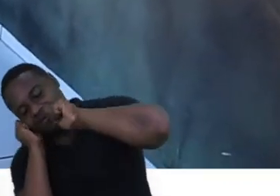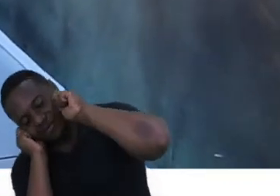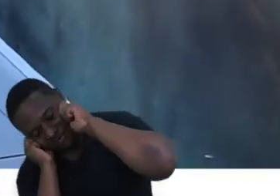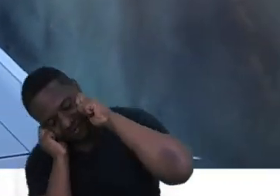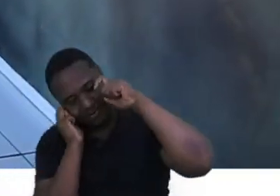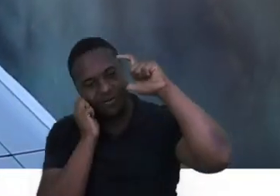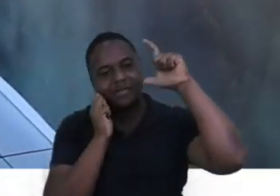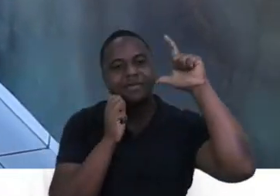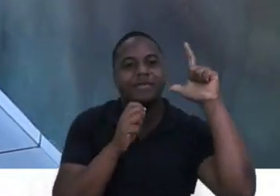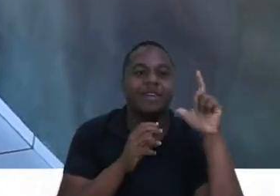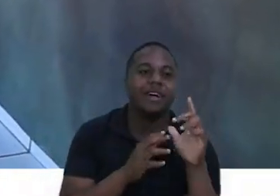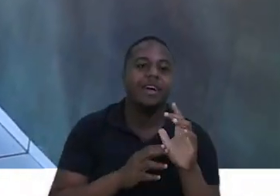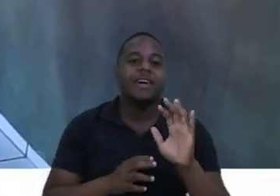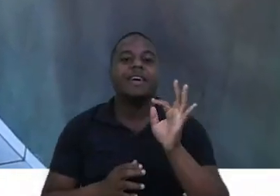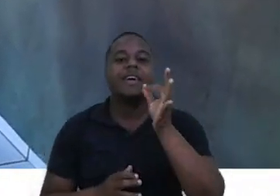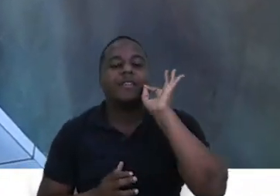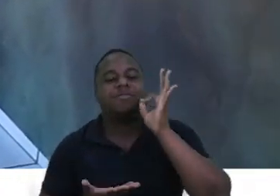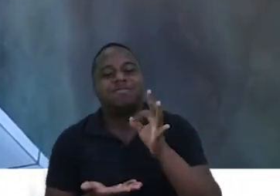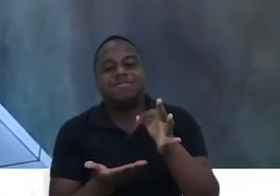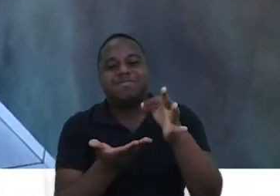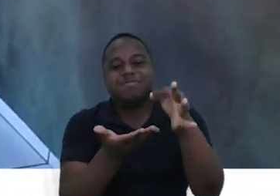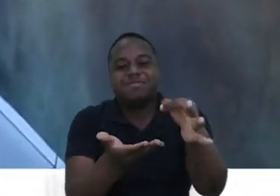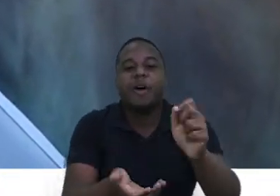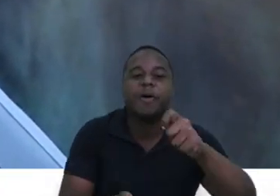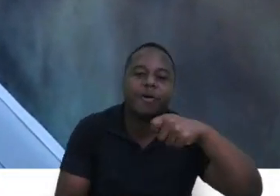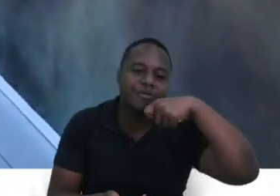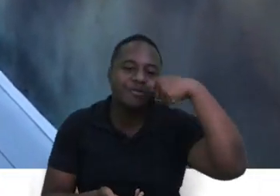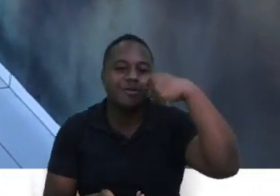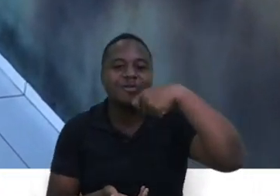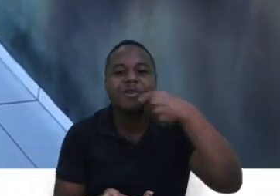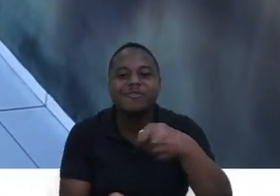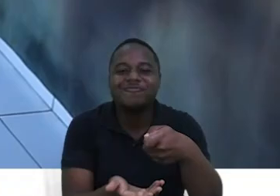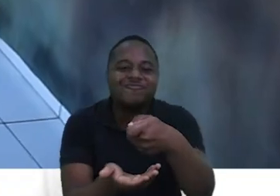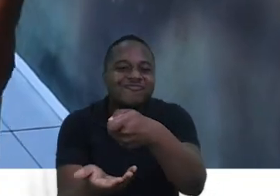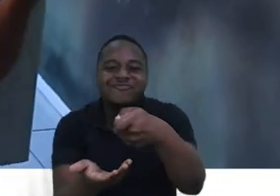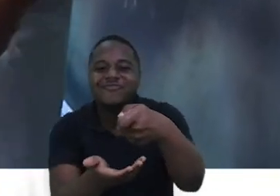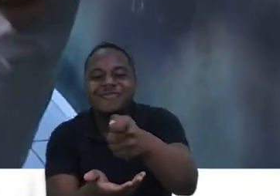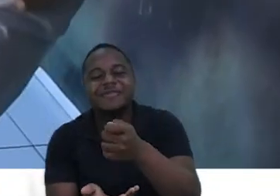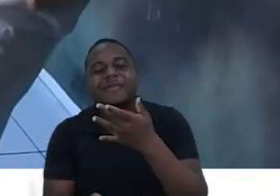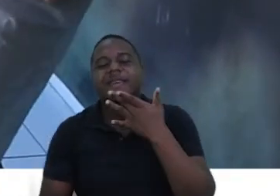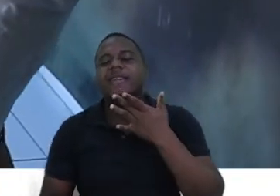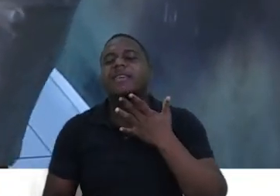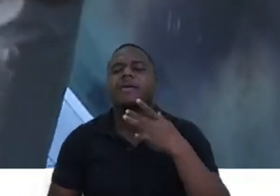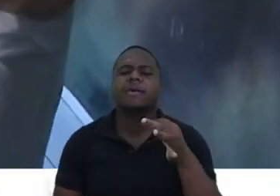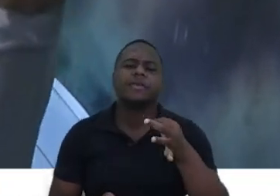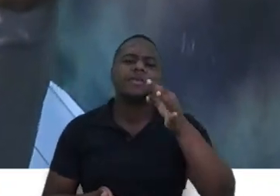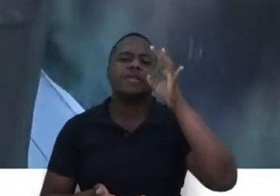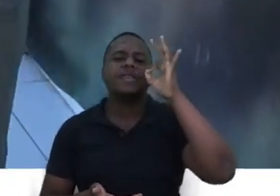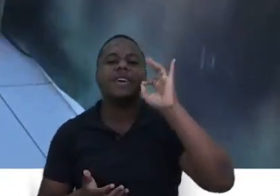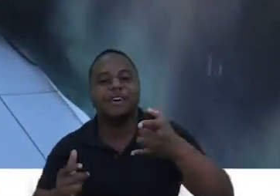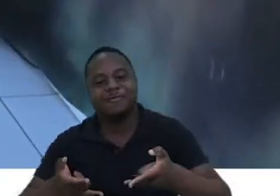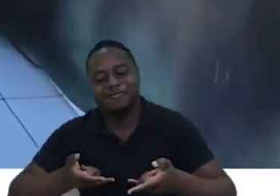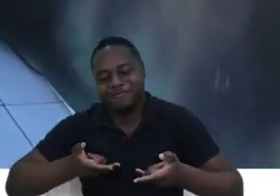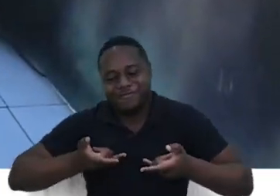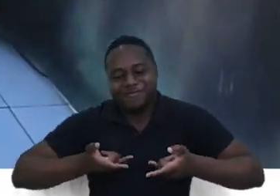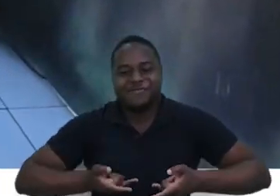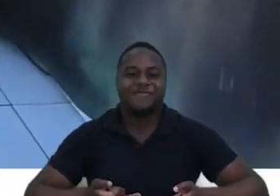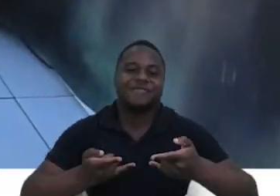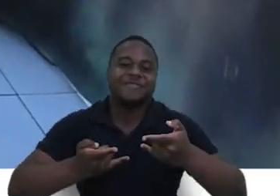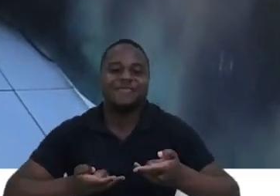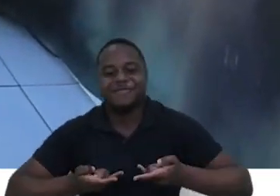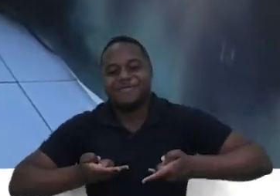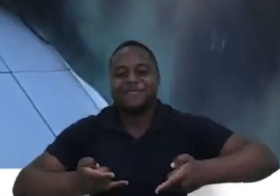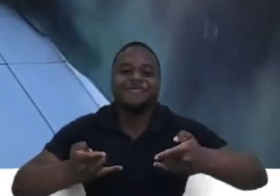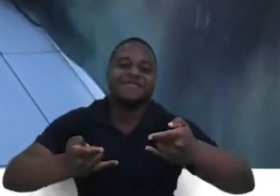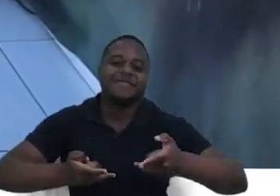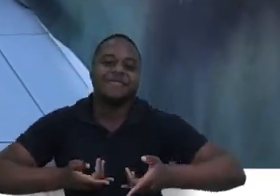café quando se levantar. Dou comida na boca, mato a tua sede. Arma minha rede e vou